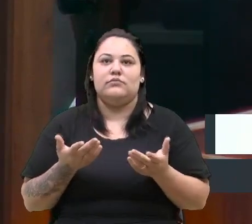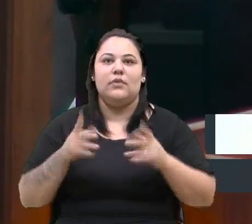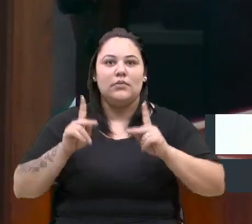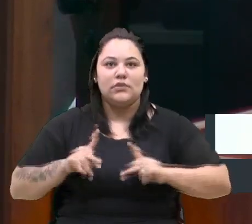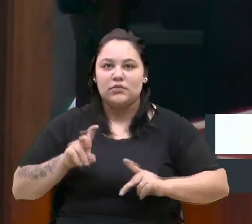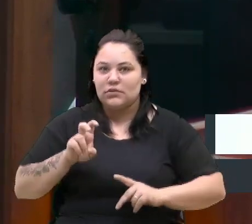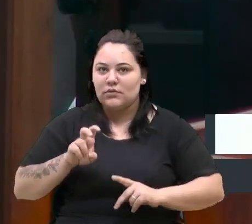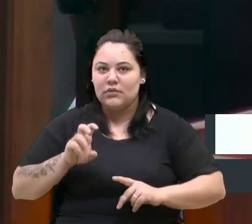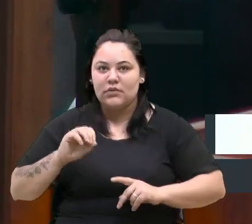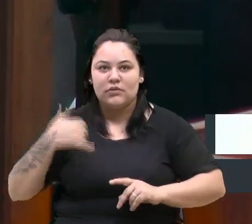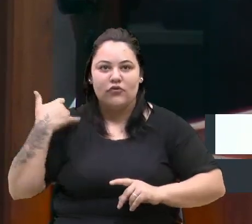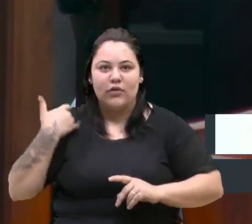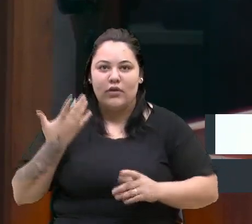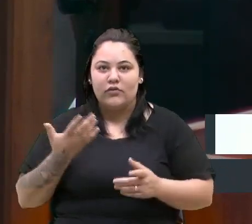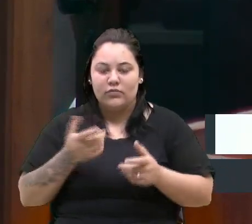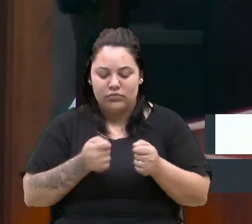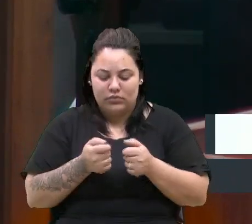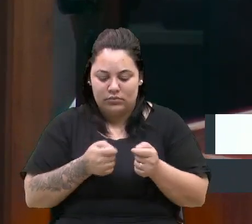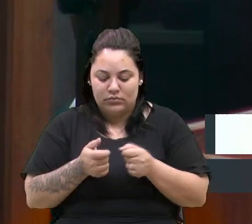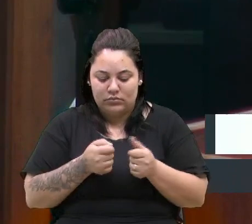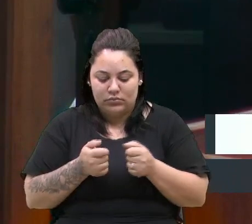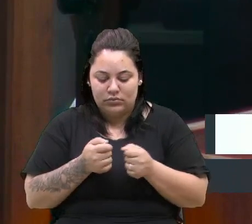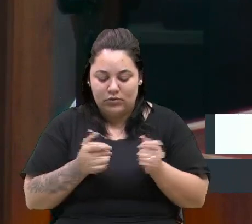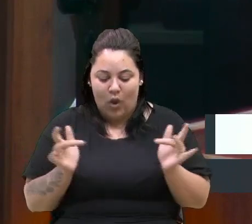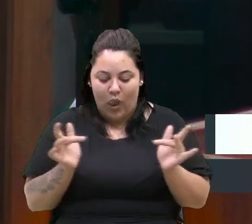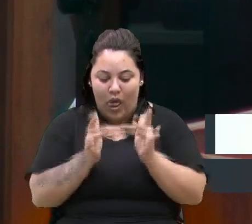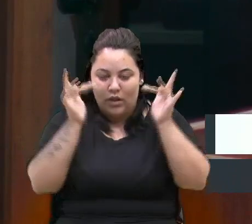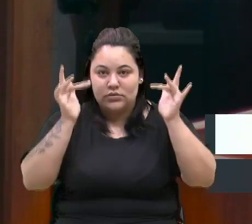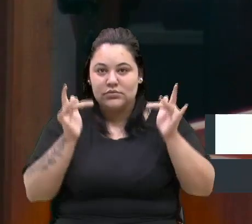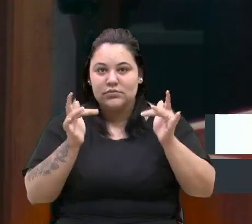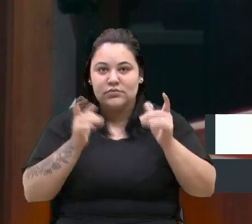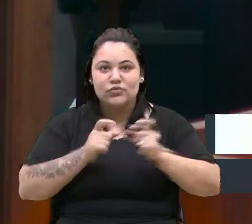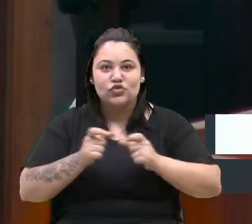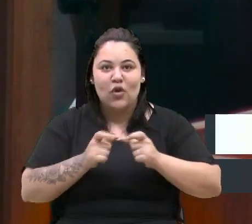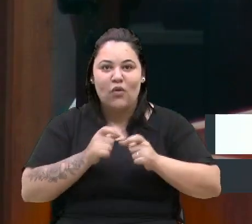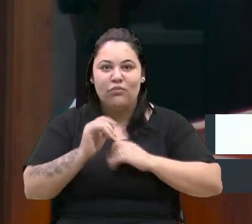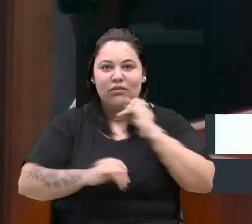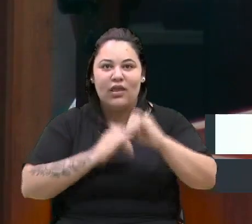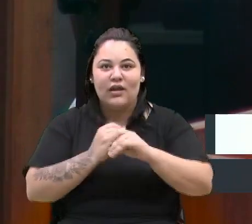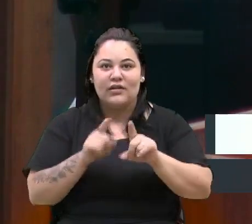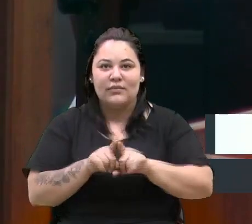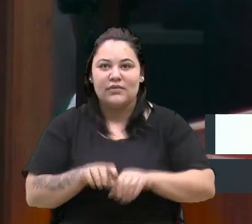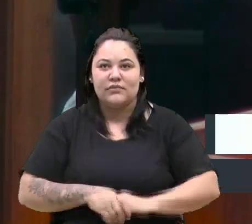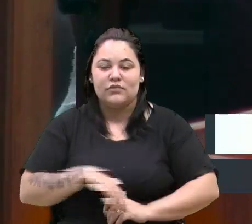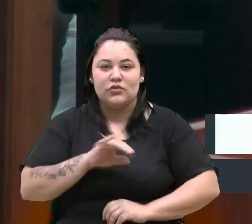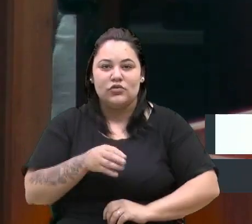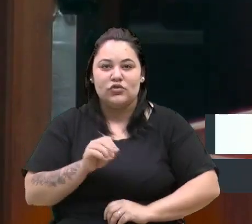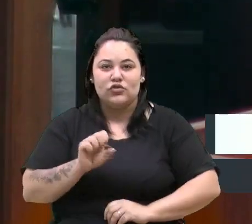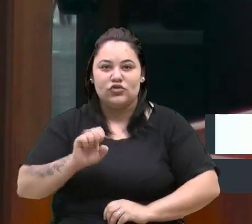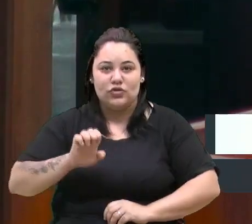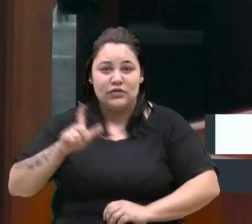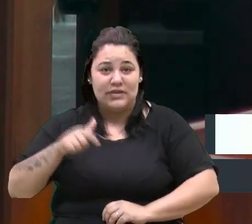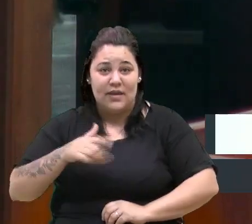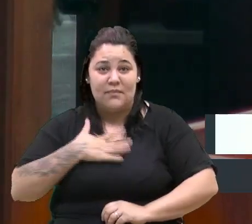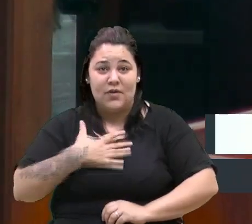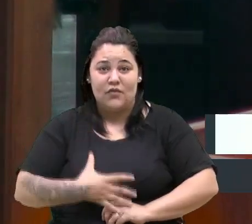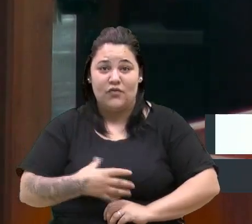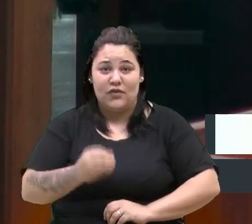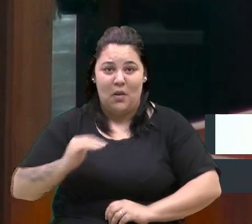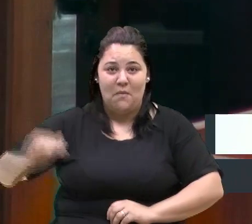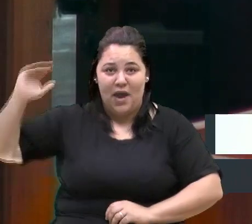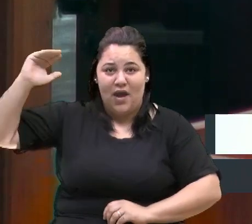50 e poucos anos e que está super conectada ali com os jogos. O José Arthur, vereador Felipe, meu filho maior, às vezes me